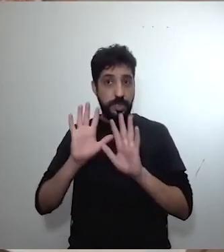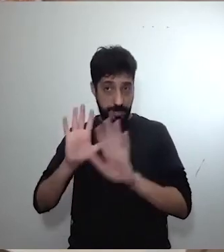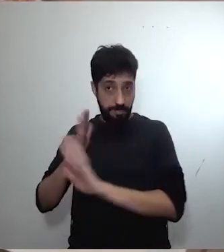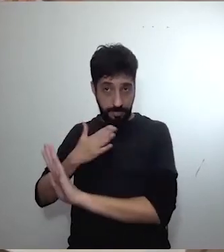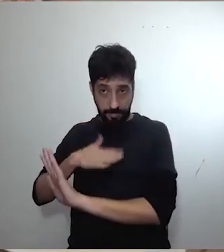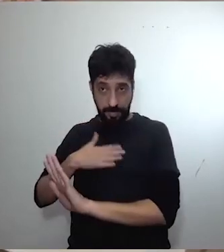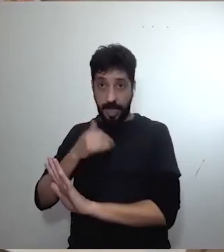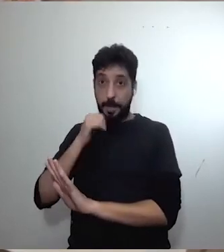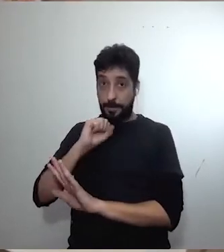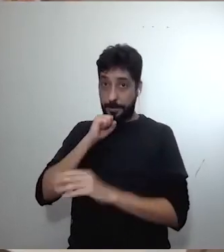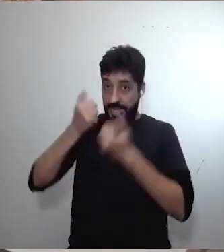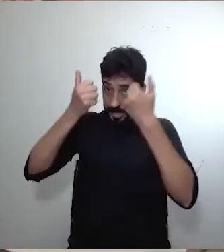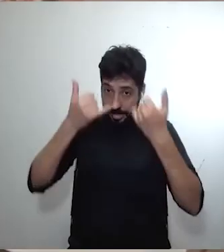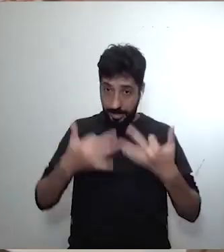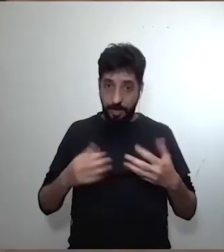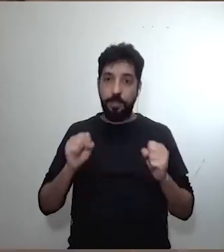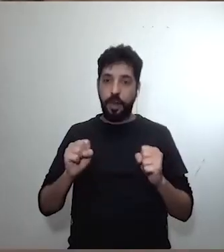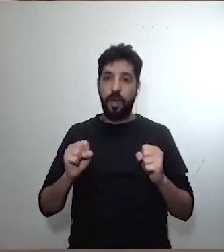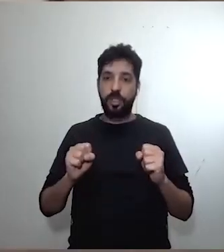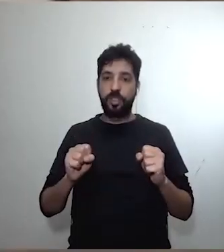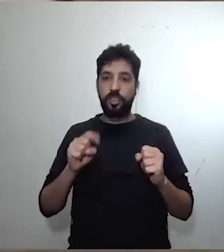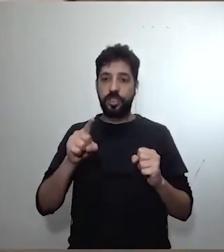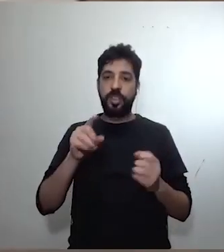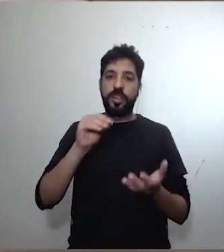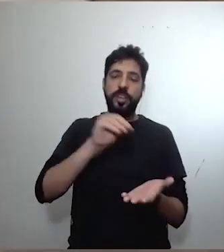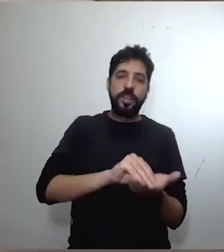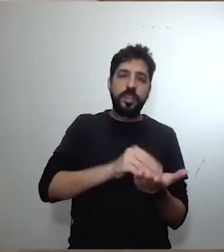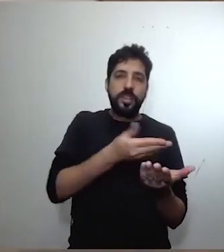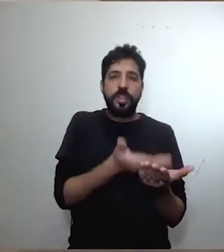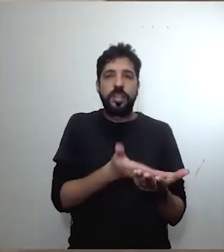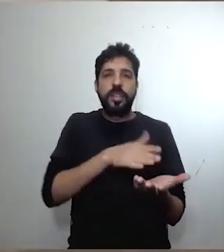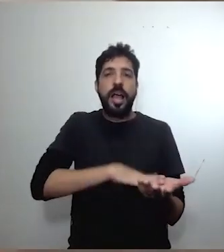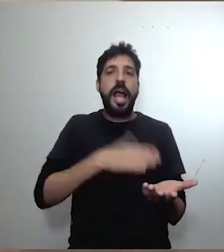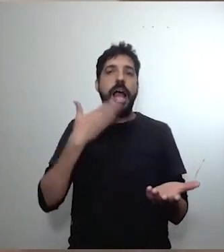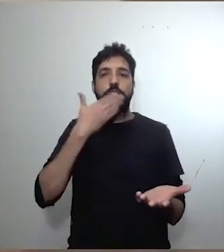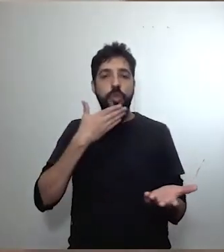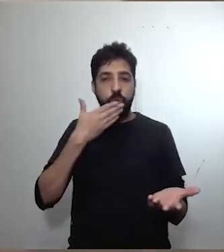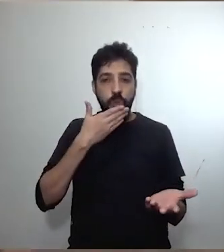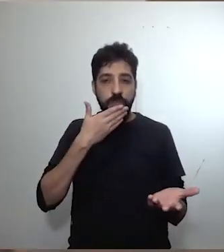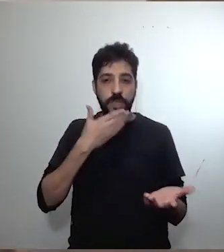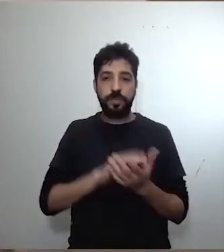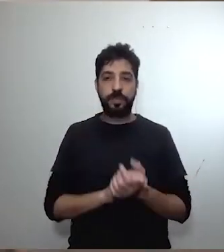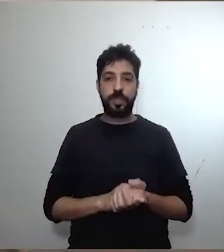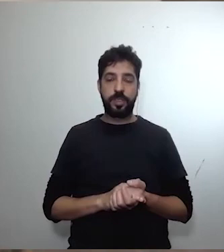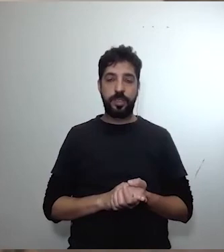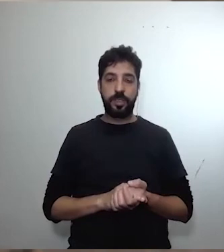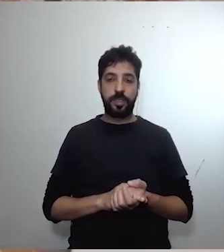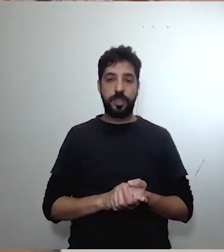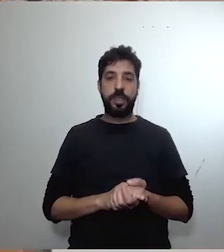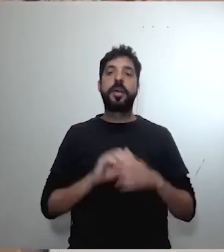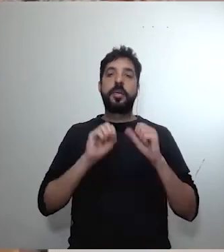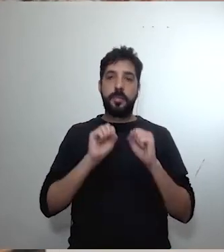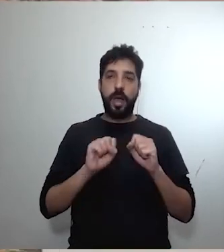mamãe explicar, tá? Você faz ela abertinha, a gente dá só uma carimbadinha dela aqui no açúcar. Agora sou